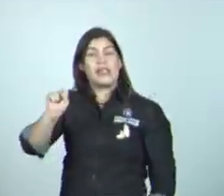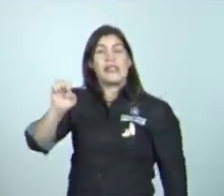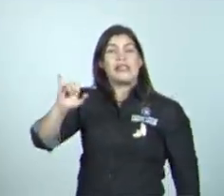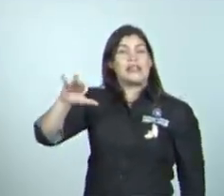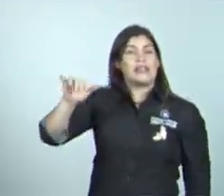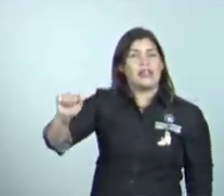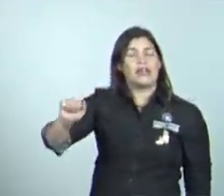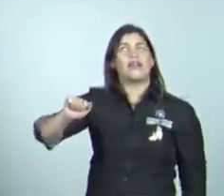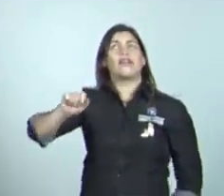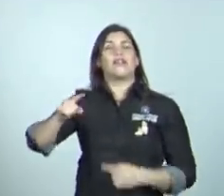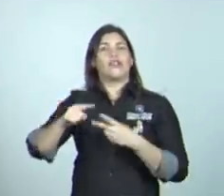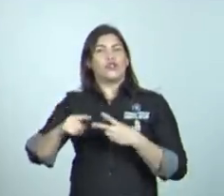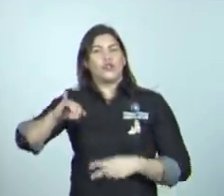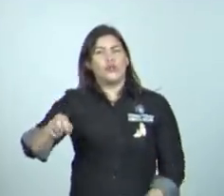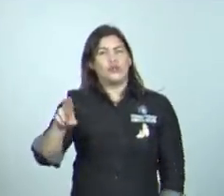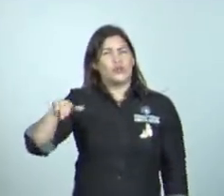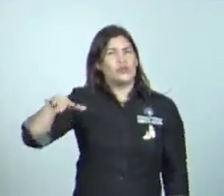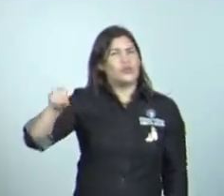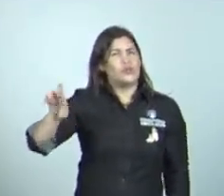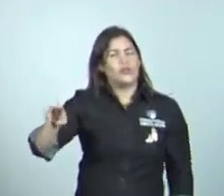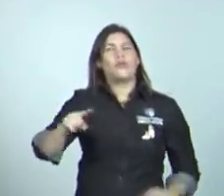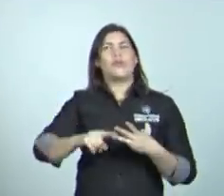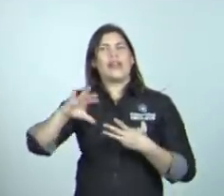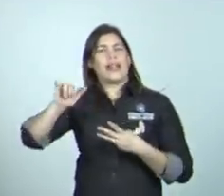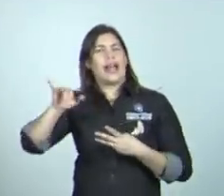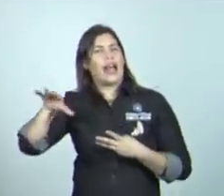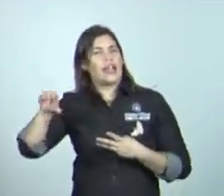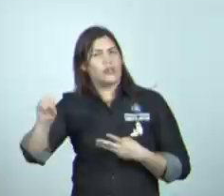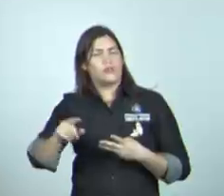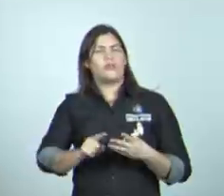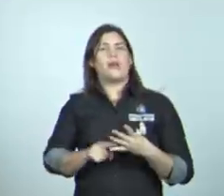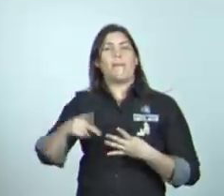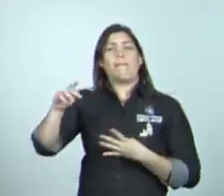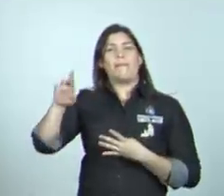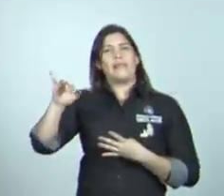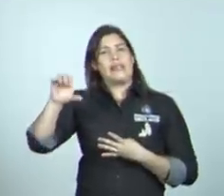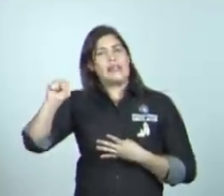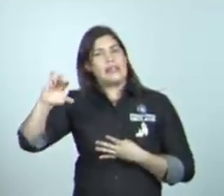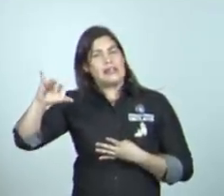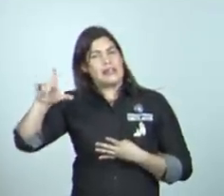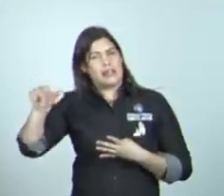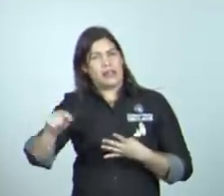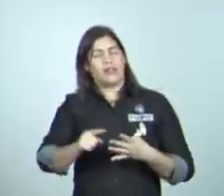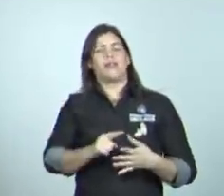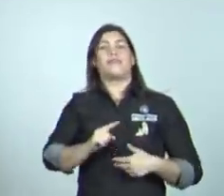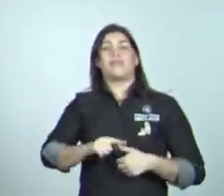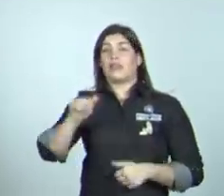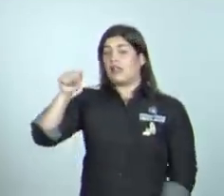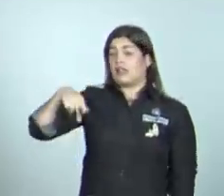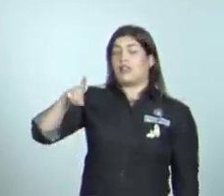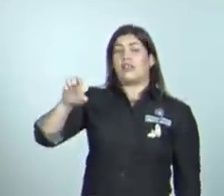freitas junior revelo caio gusmão priscila figueira anderson